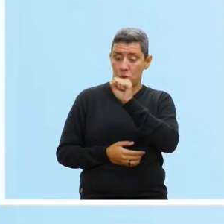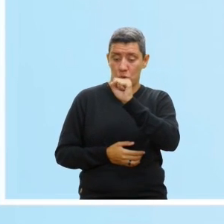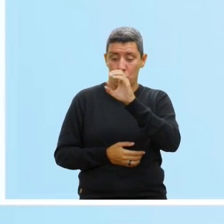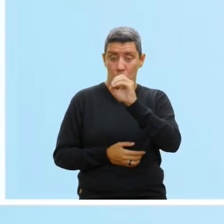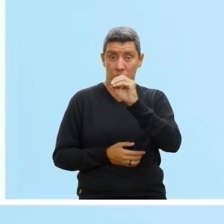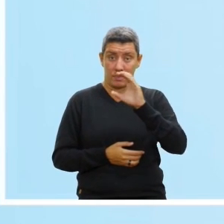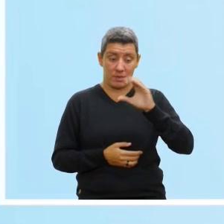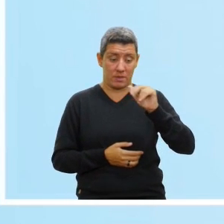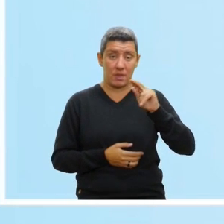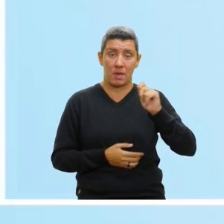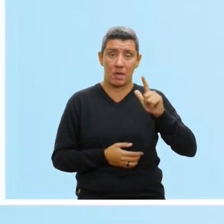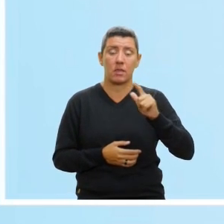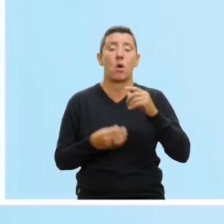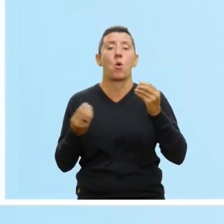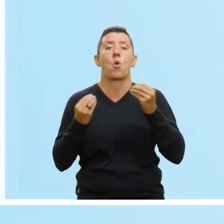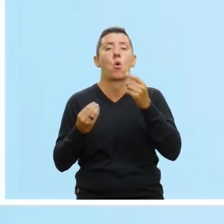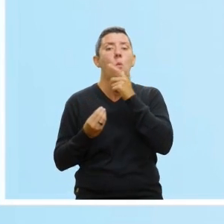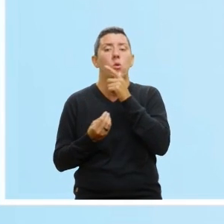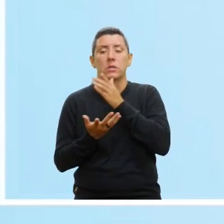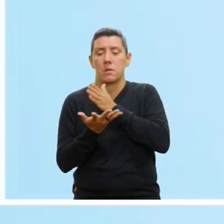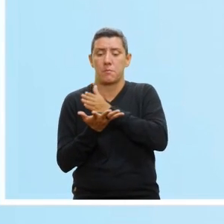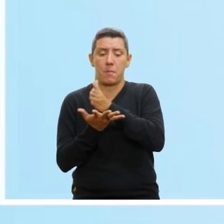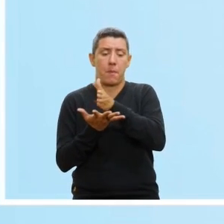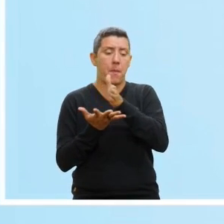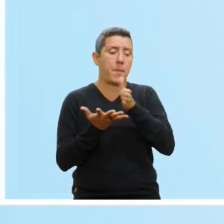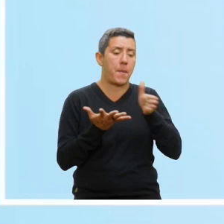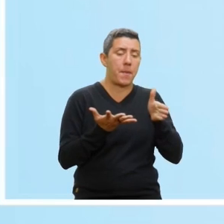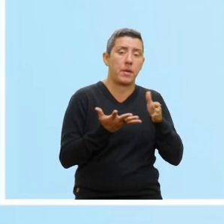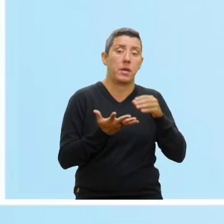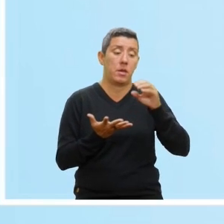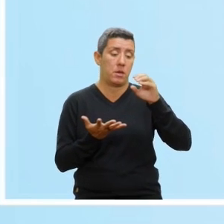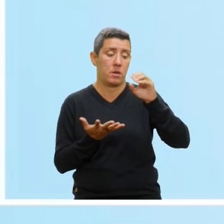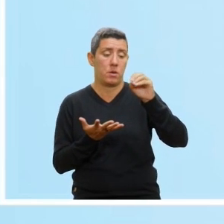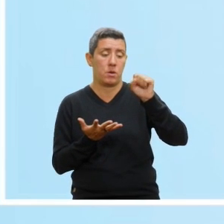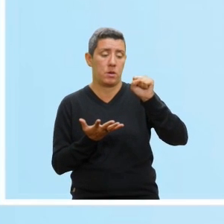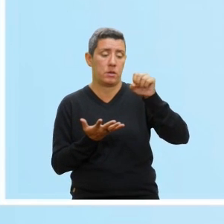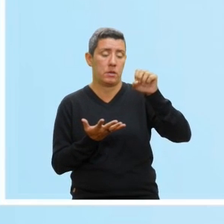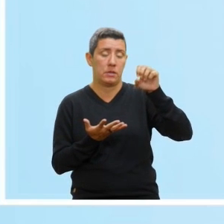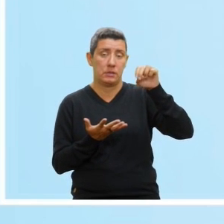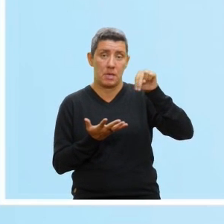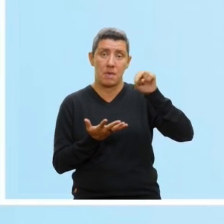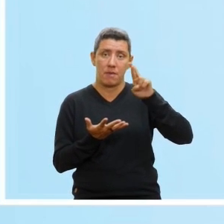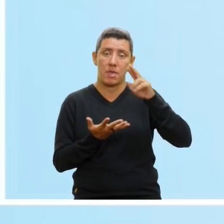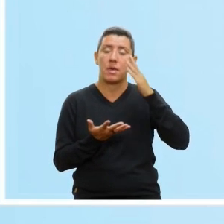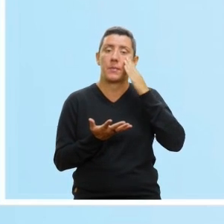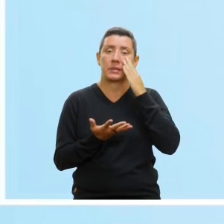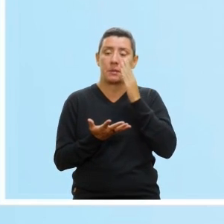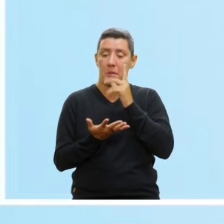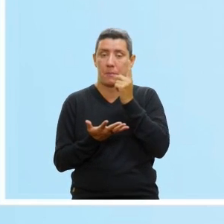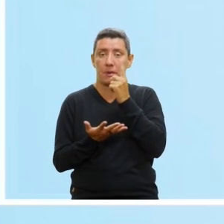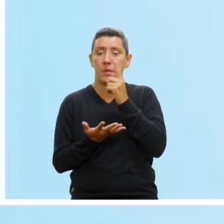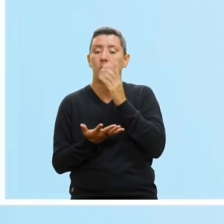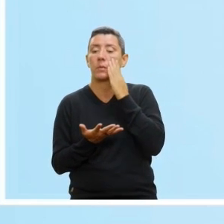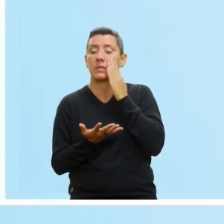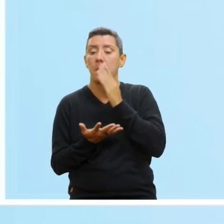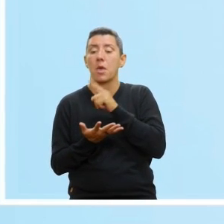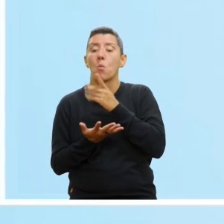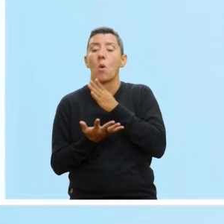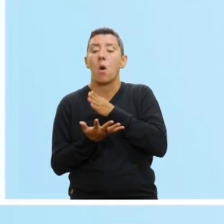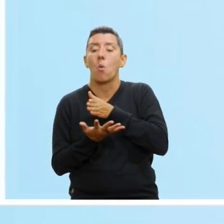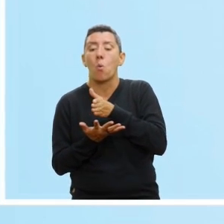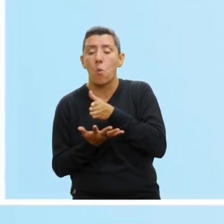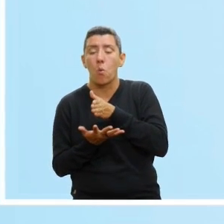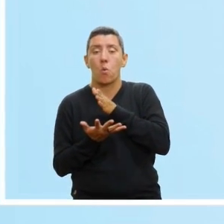quando chega do outro lado, o que a gente faz? A gente analisa o OSNR, que é o quê? A relação do sinal, realmente, né, o sinal próprio, e com o